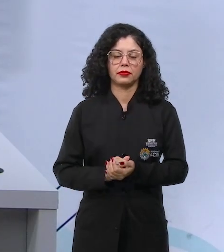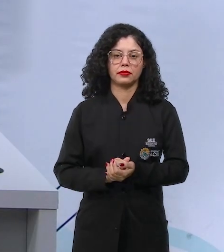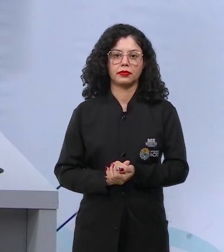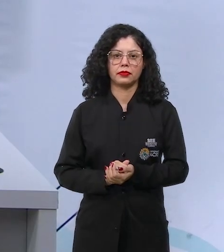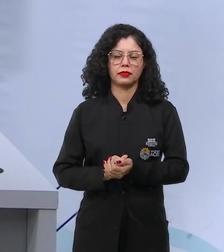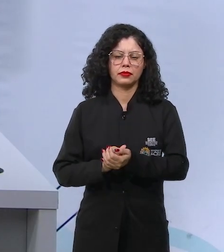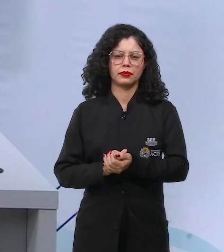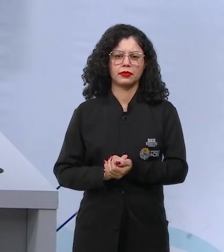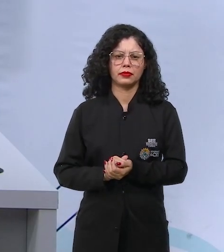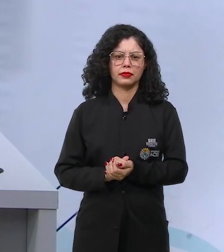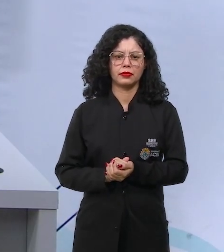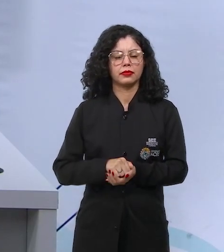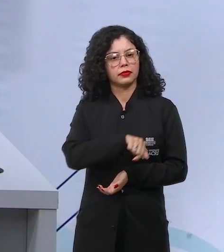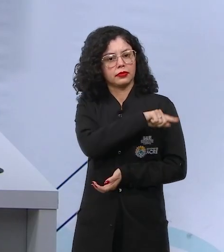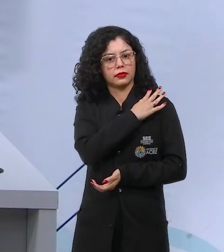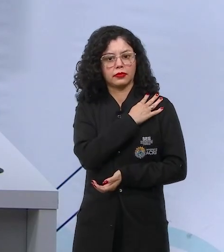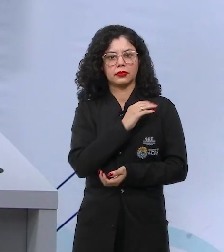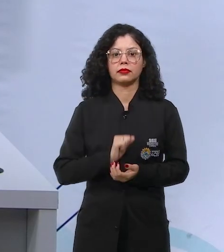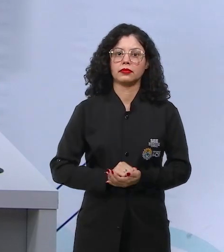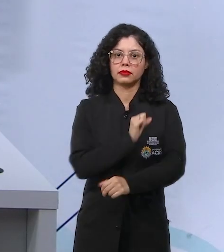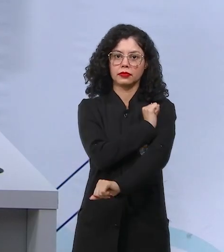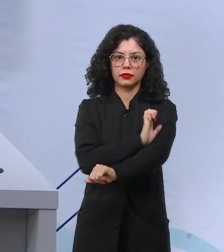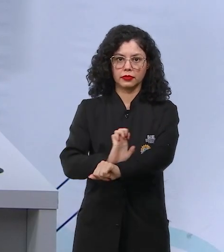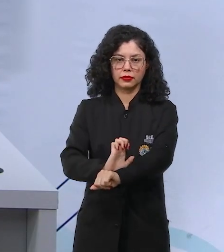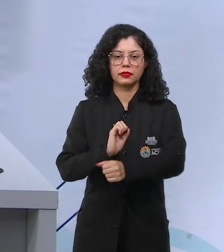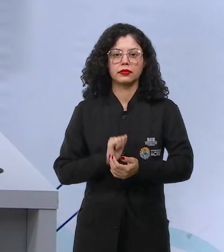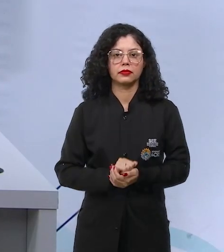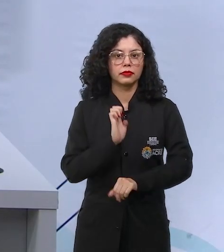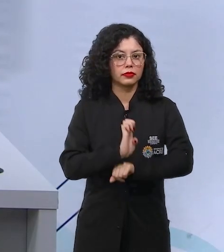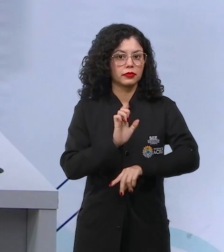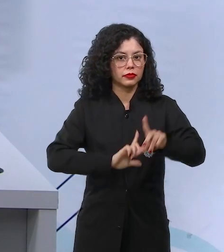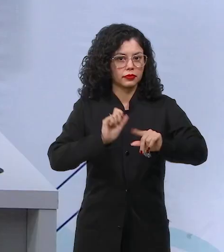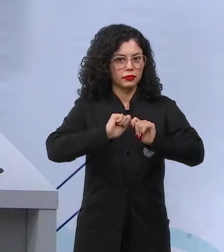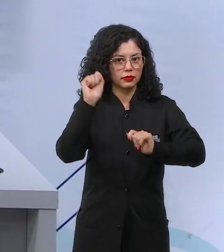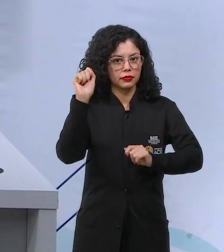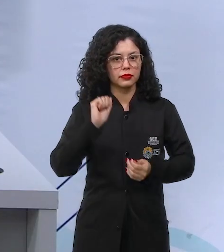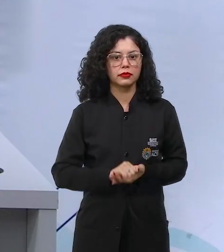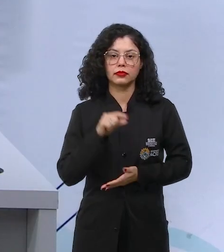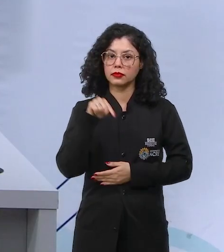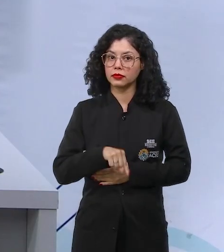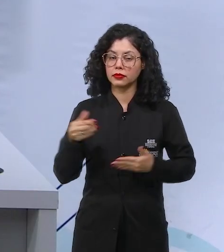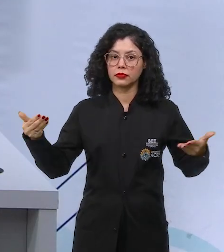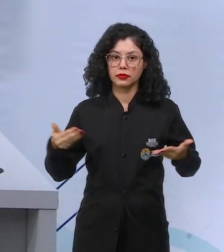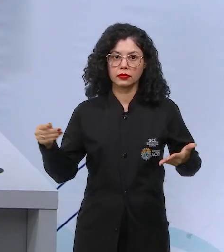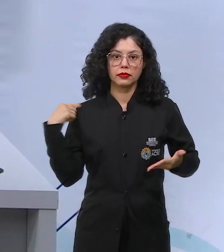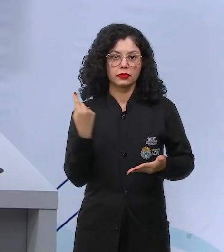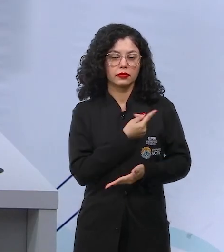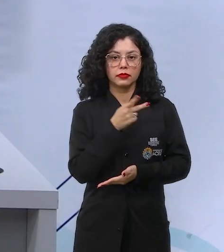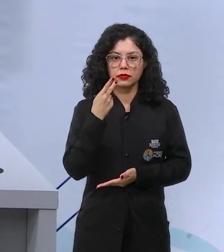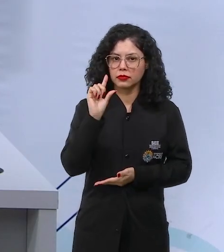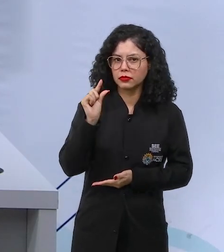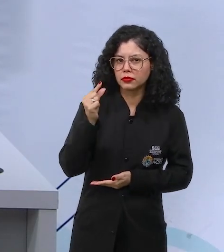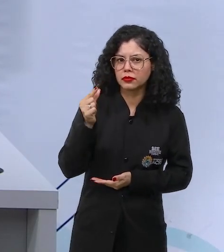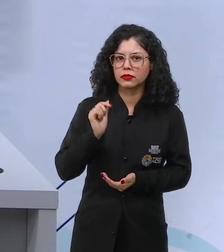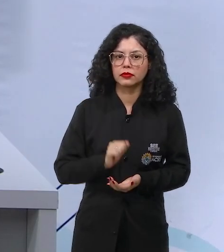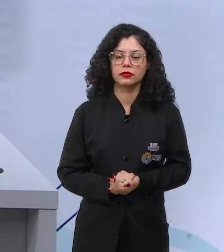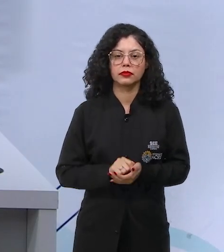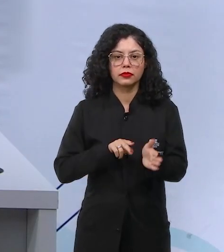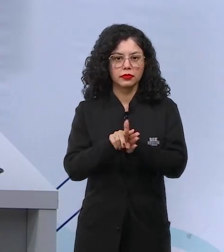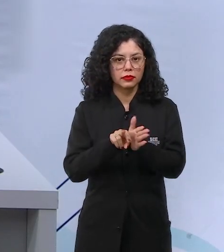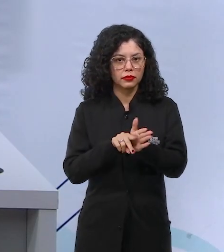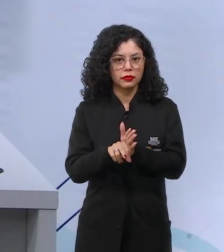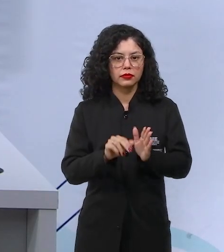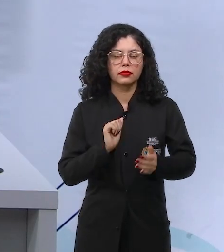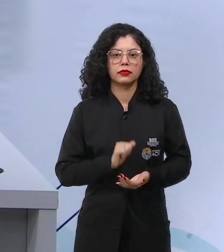Ensino Médio da nossa Secretaria de Educação do Estado do Acre. Estou aqui hoje para falar um pouquinho mais sobre a biologia,